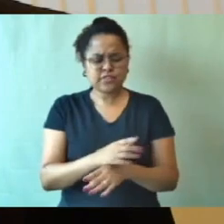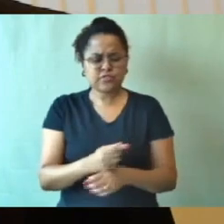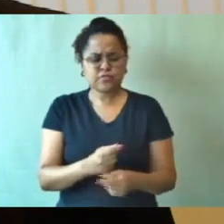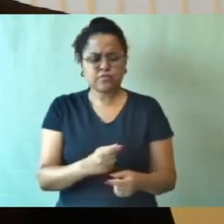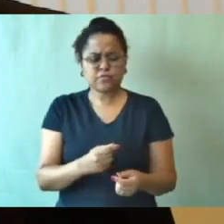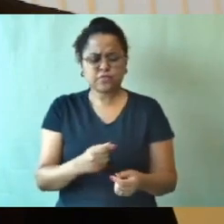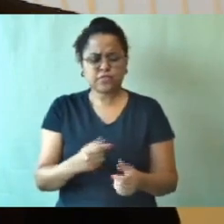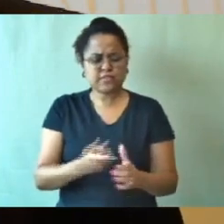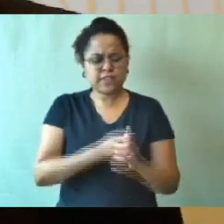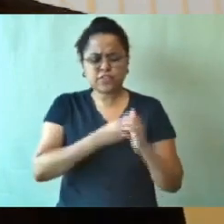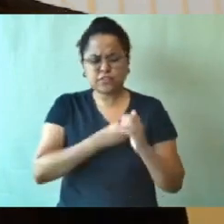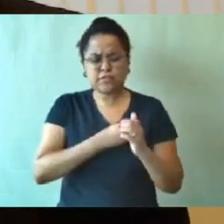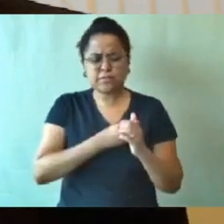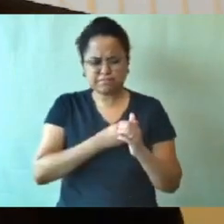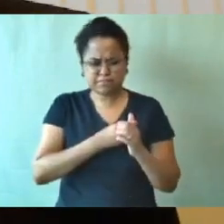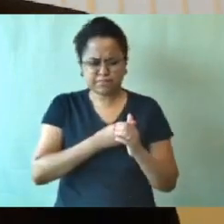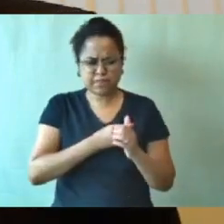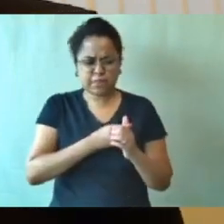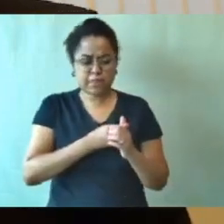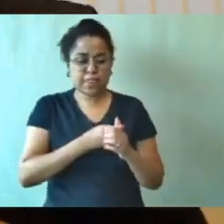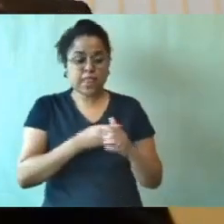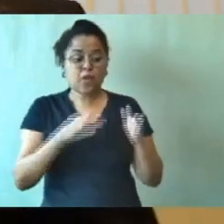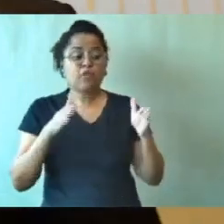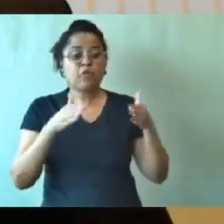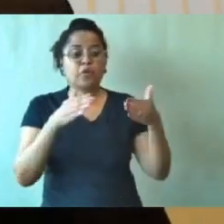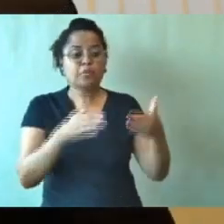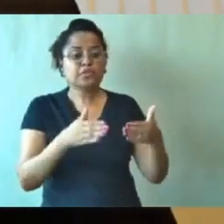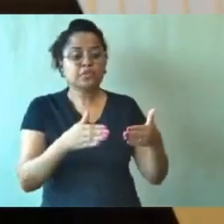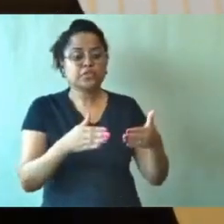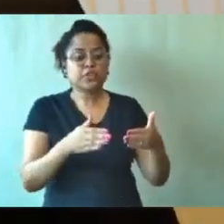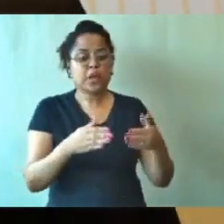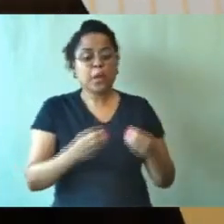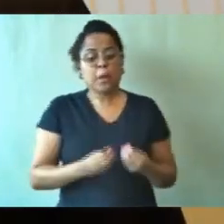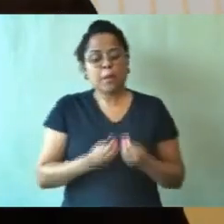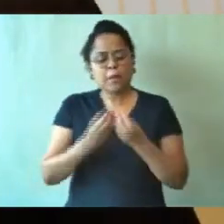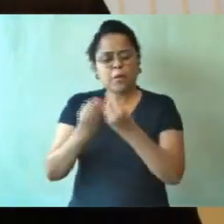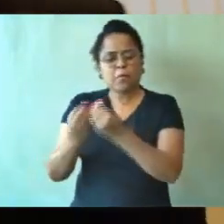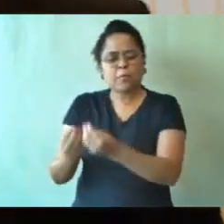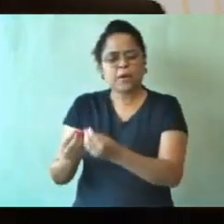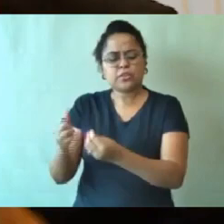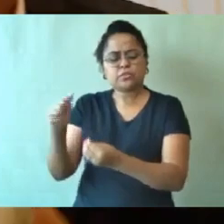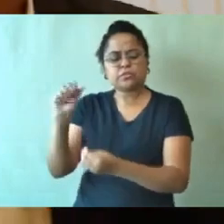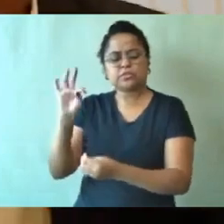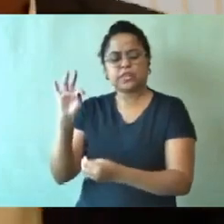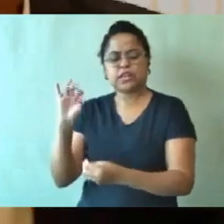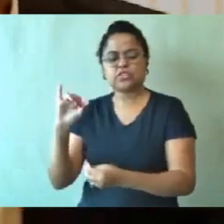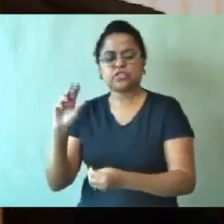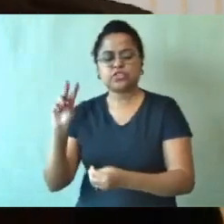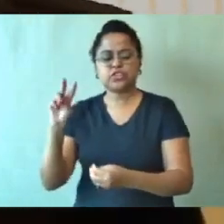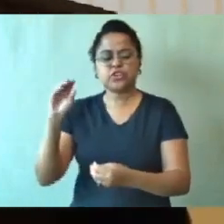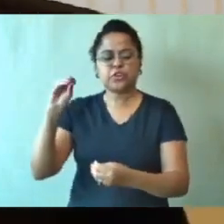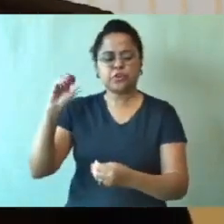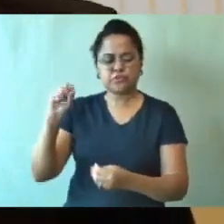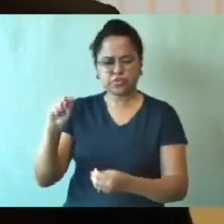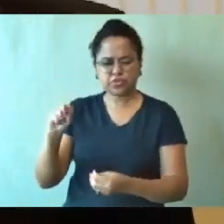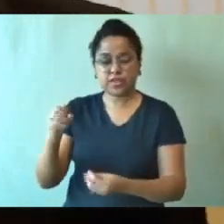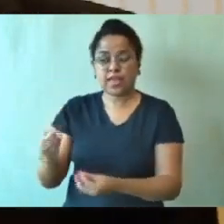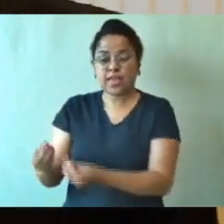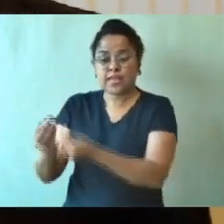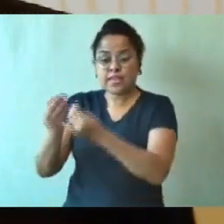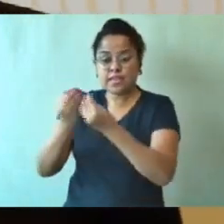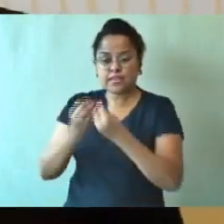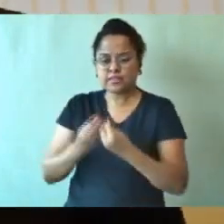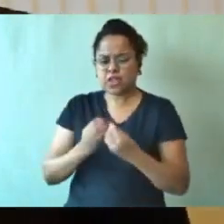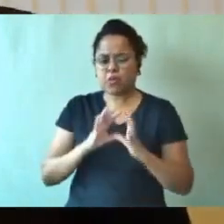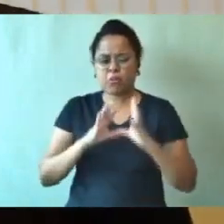tá? O objetivo foi, passo meus ativos e recebo de volta todas as minhas dívidas.